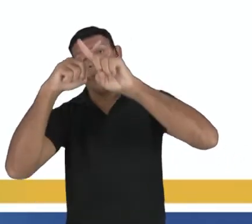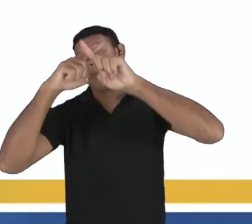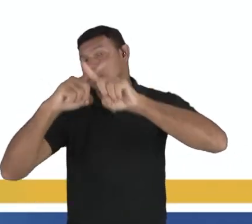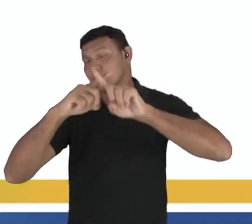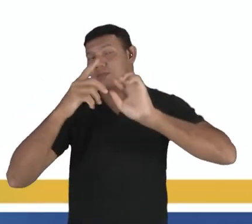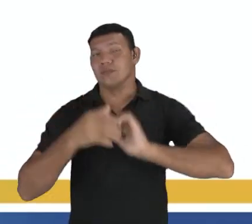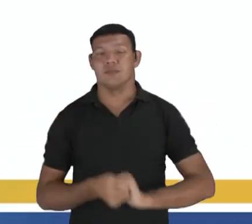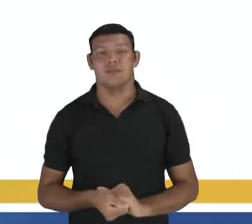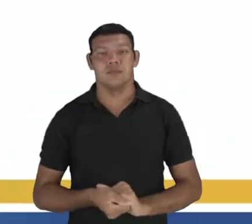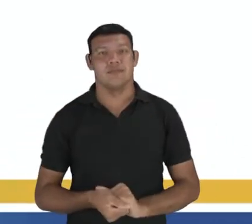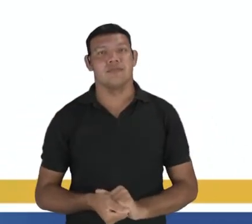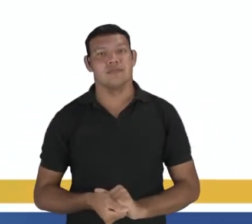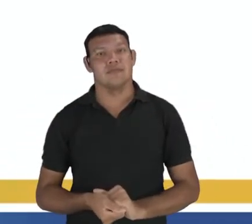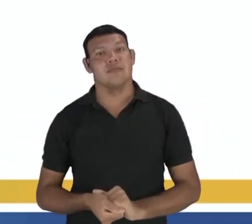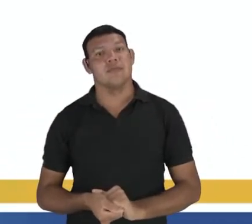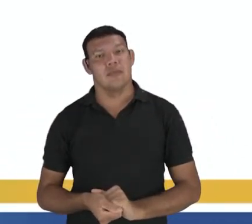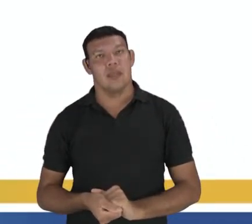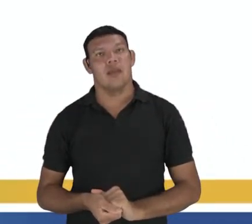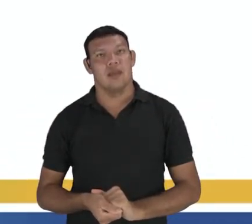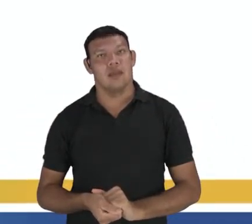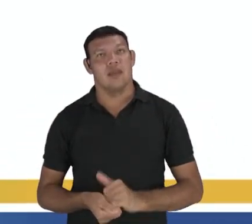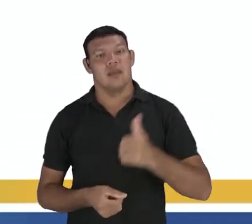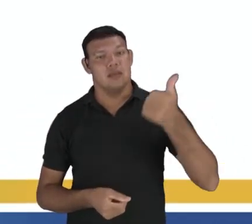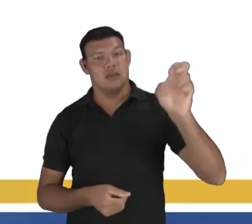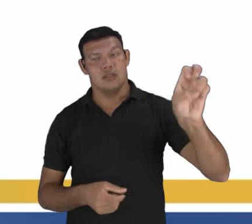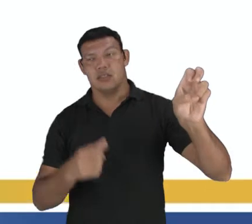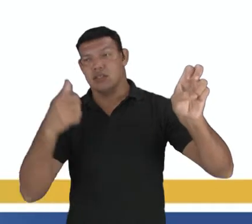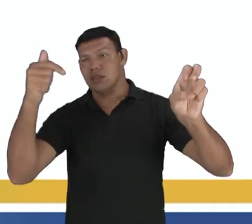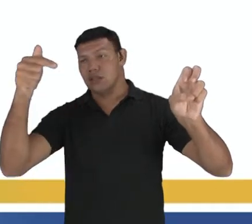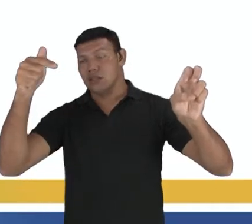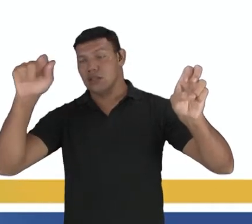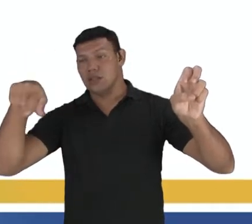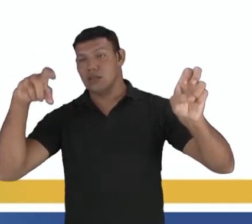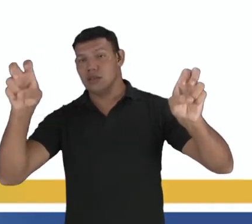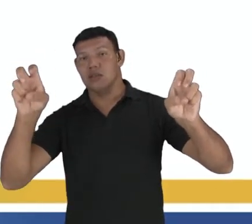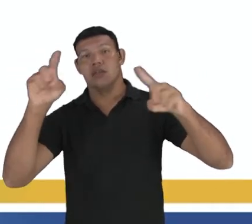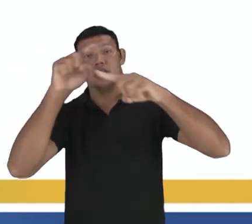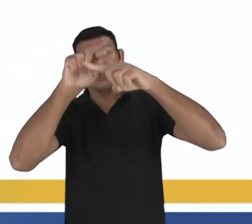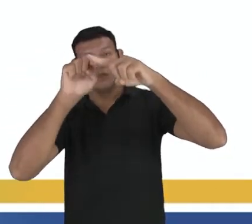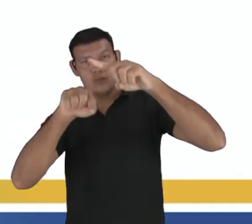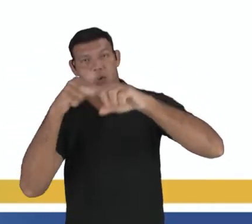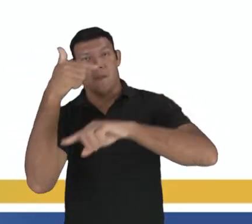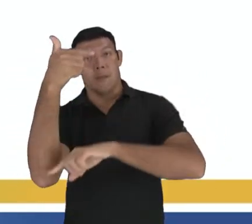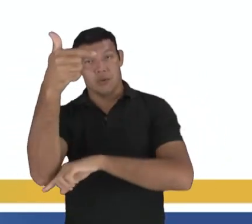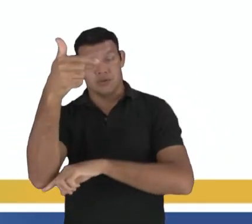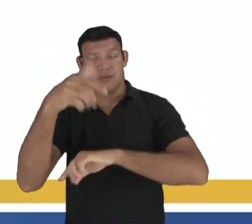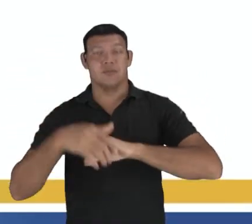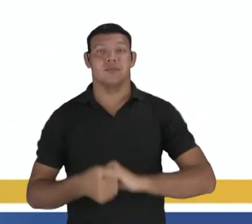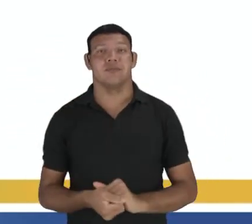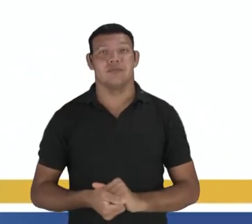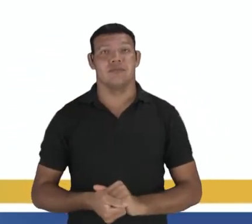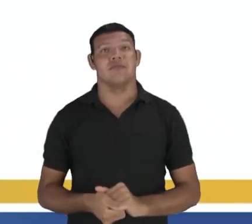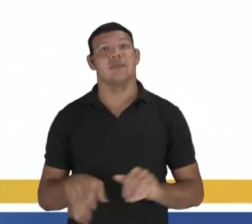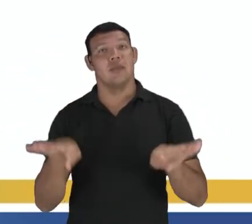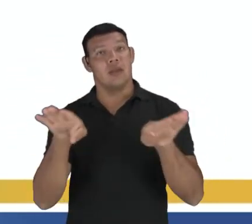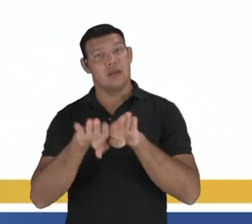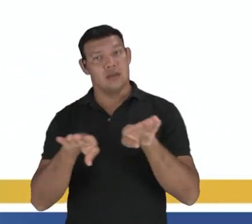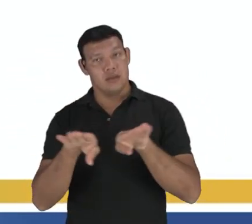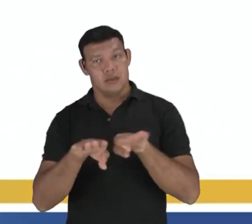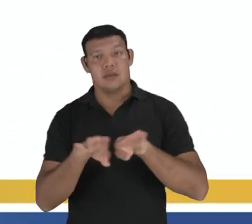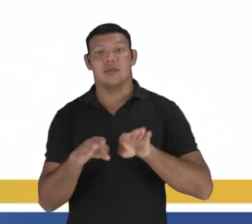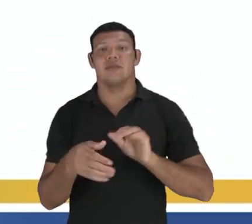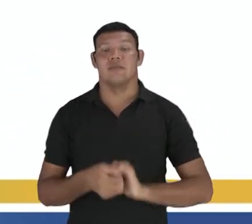situação? Então, nesse caso, vocês vão perceber que nós dividimos por 2. Da mesma forma,